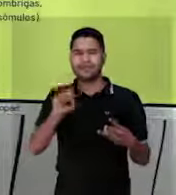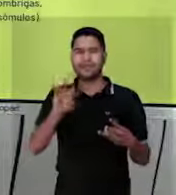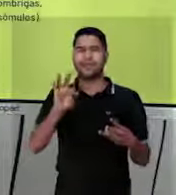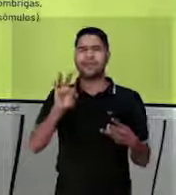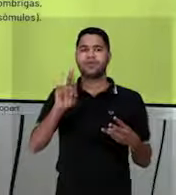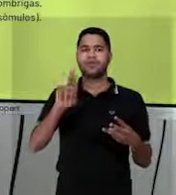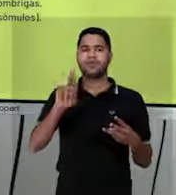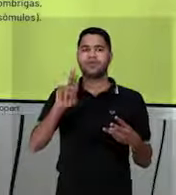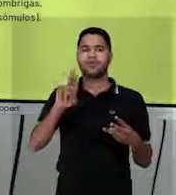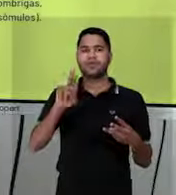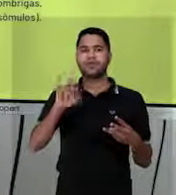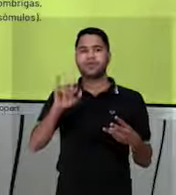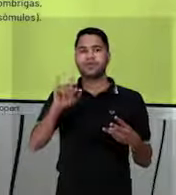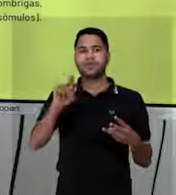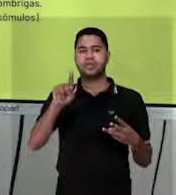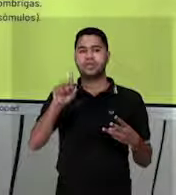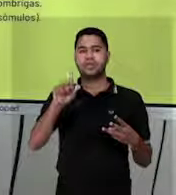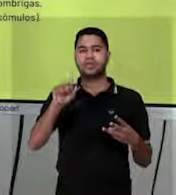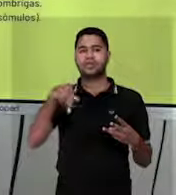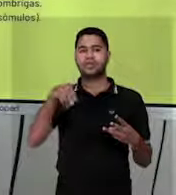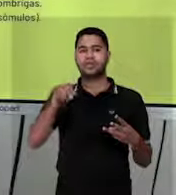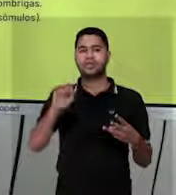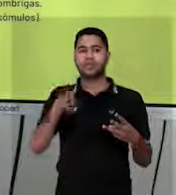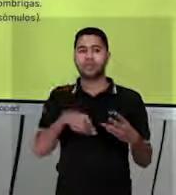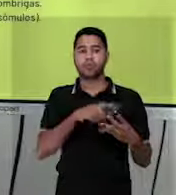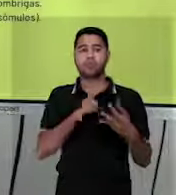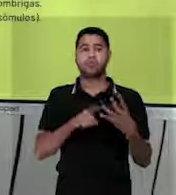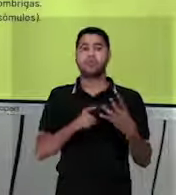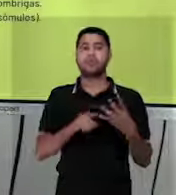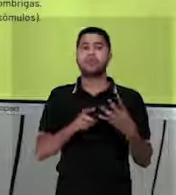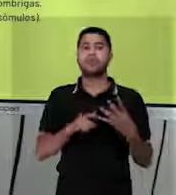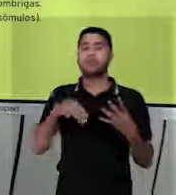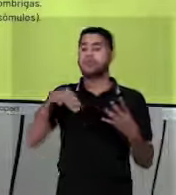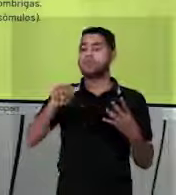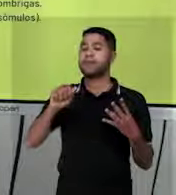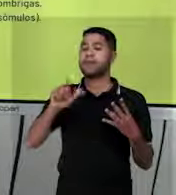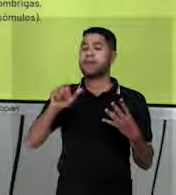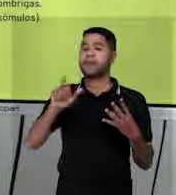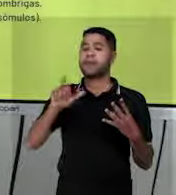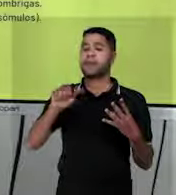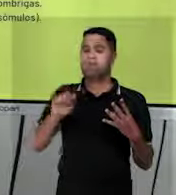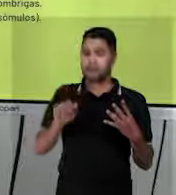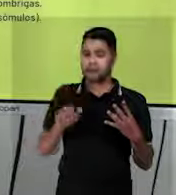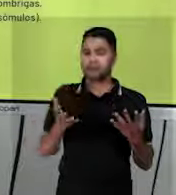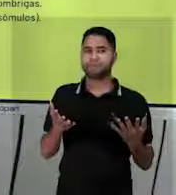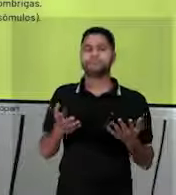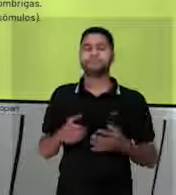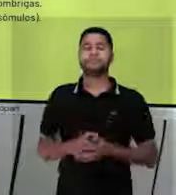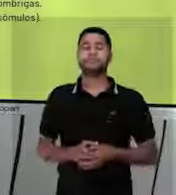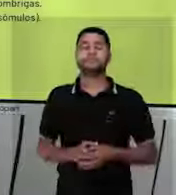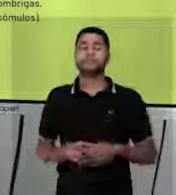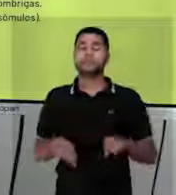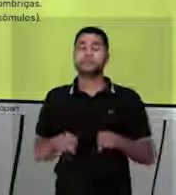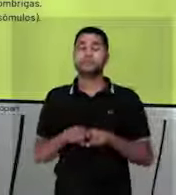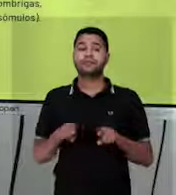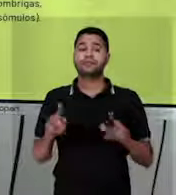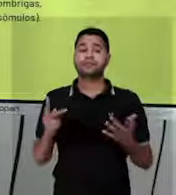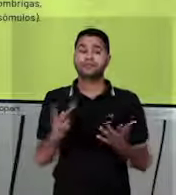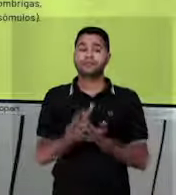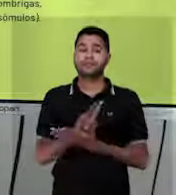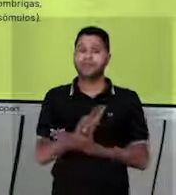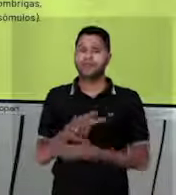tripanossoma, e a malária, graças ao plasmodium. E também são causadas por